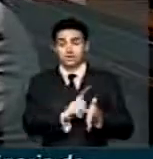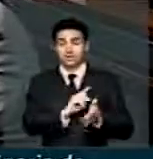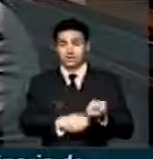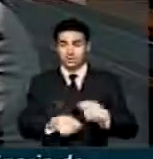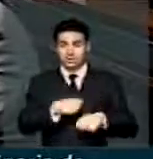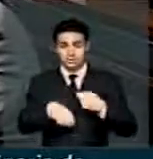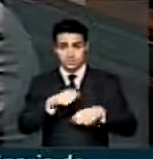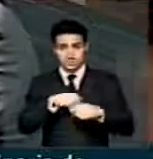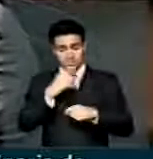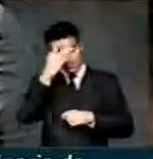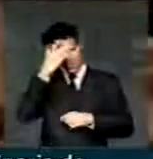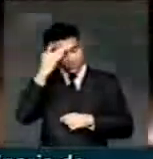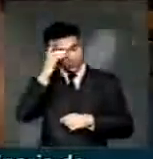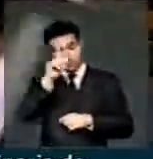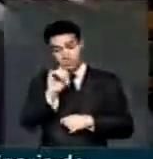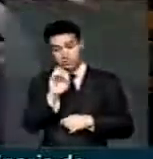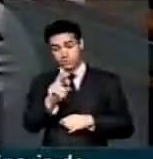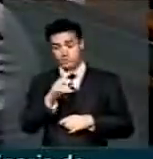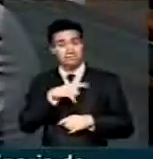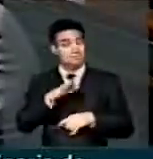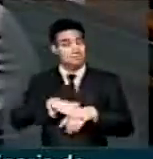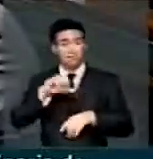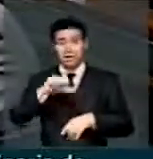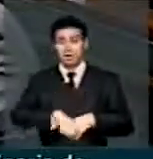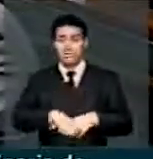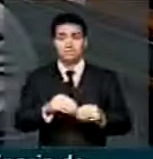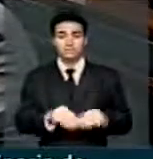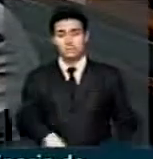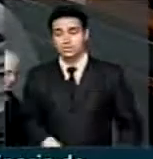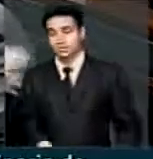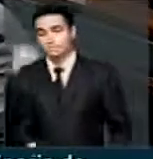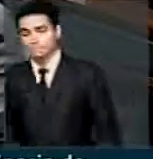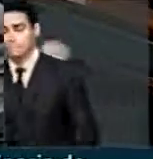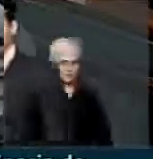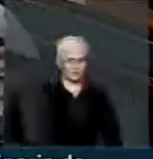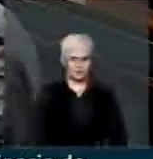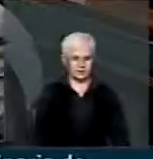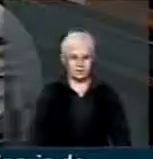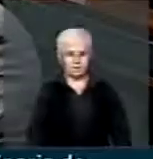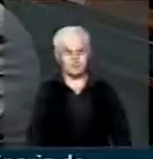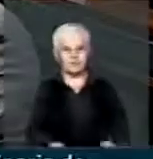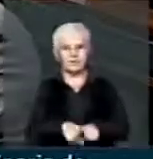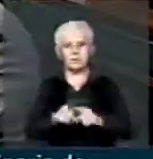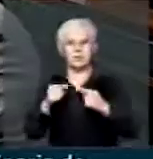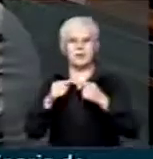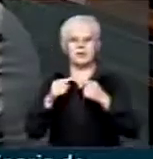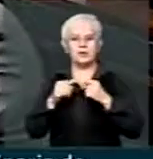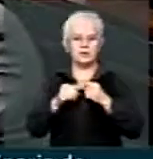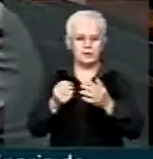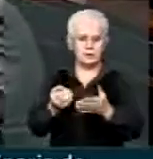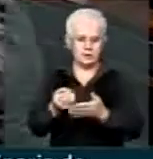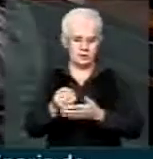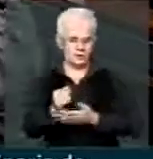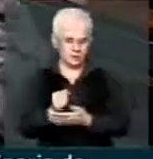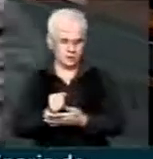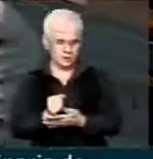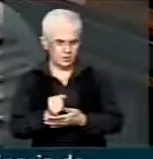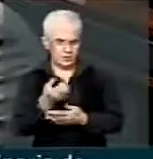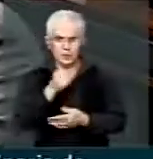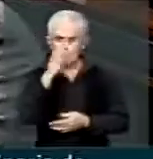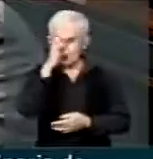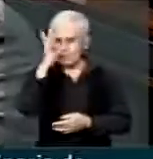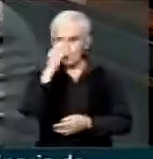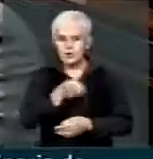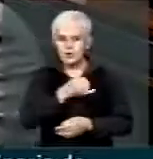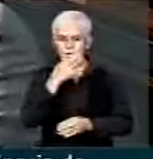pelos gestores eram ainda mais prejudiciais à Petrobras. De acordo com o item I, imagine quantos